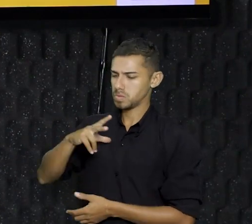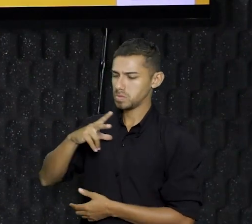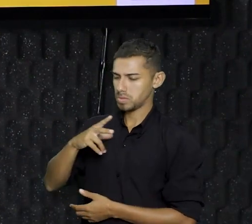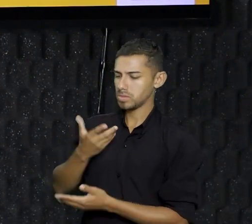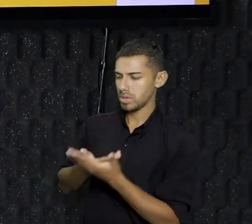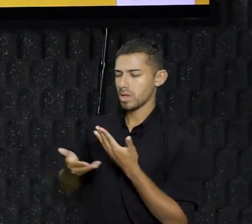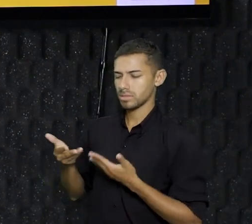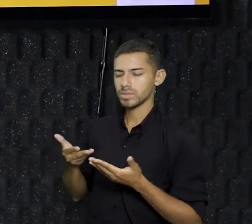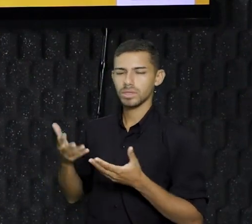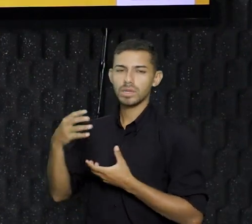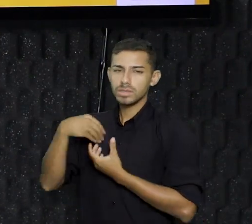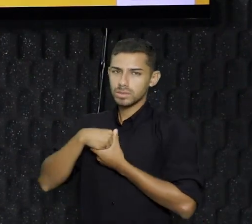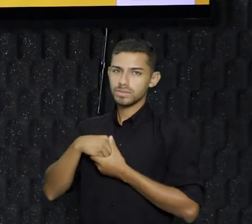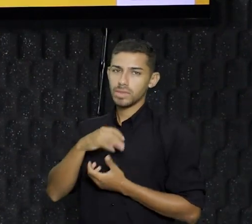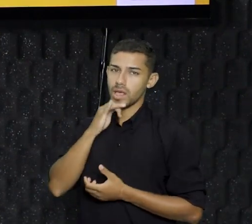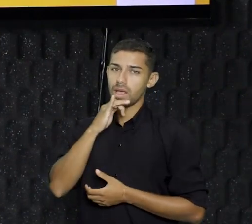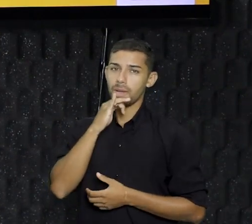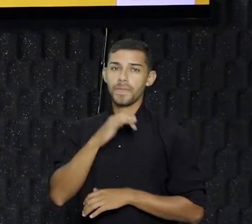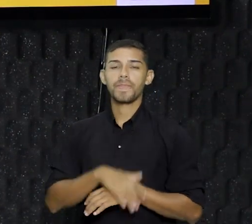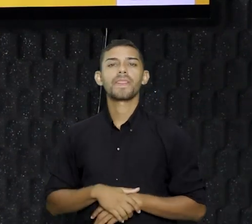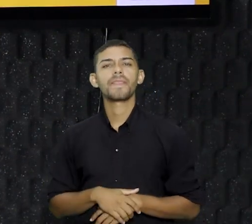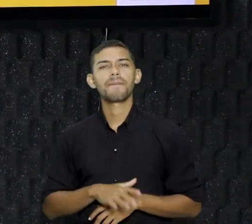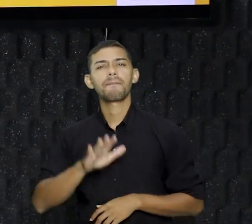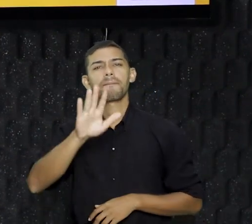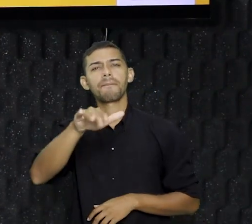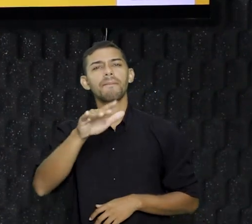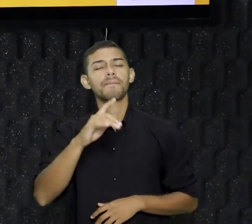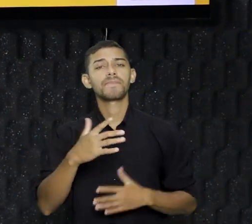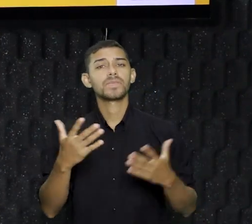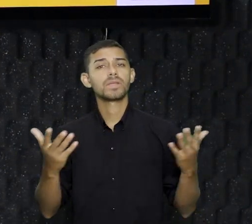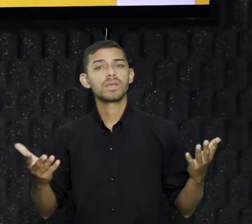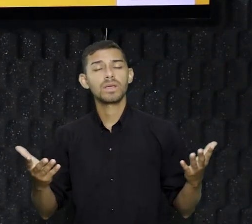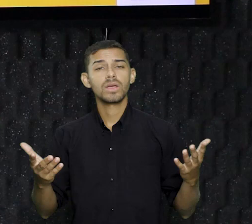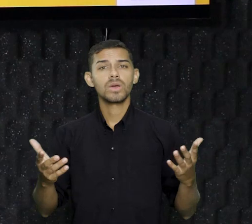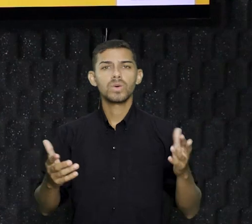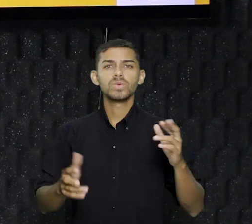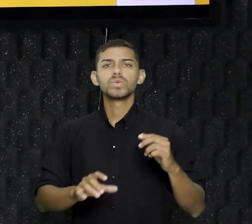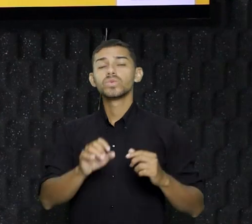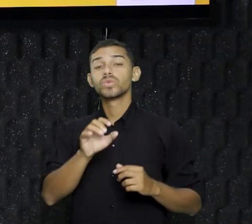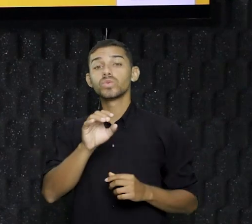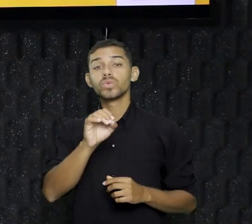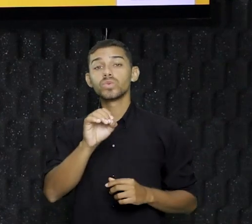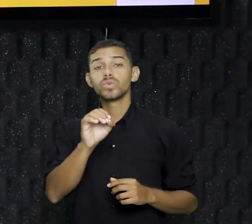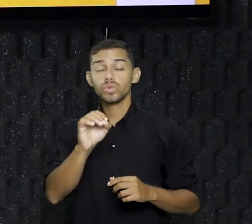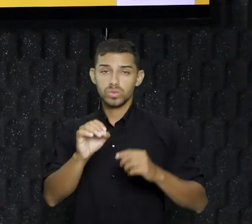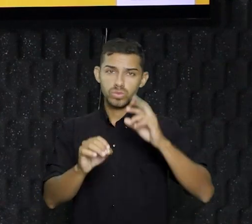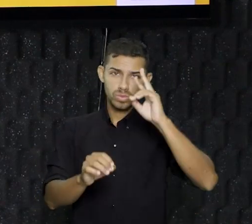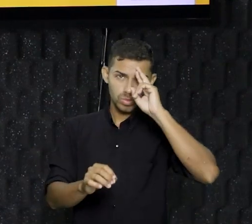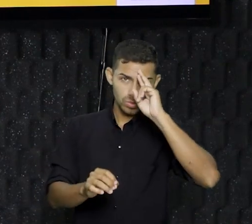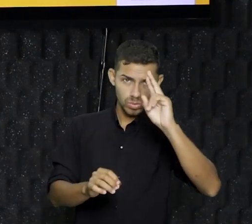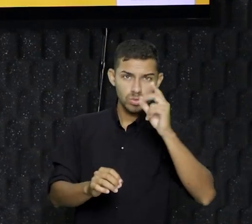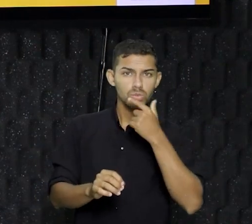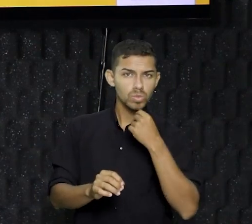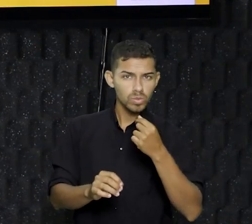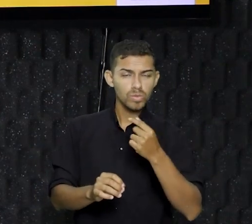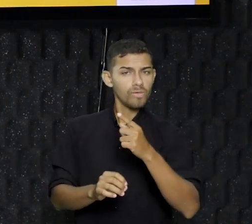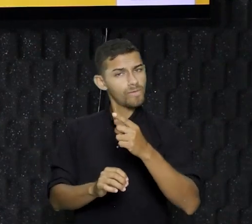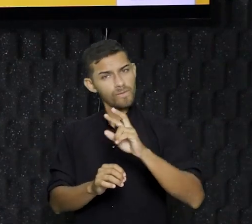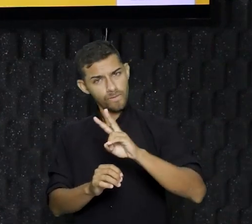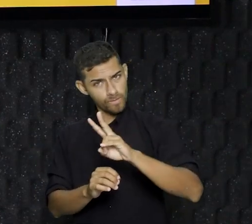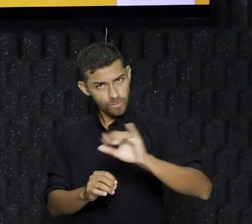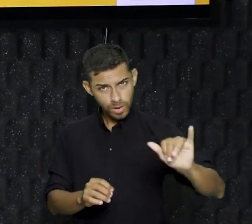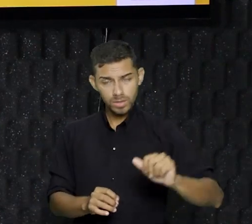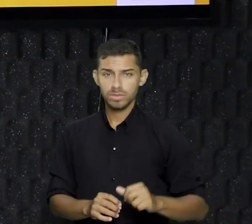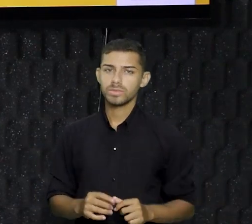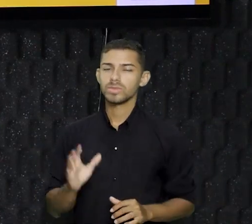É como se eu dissesse ao invés de dizer o senhor vai em algum lugar Tu vais algum lugar